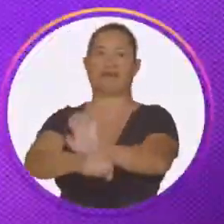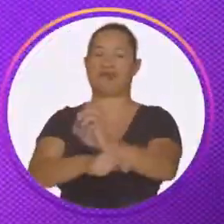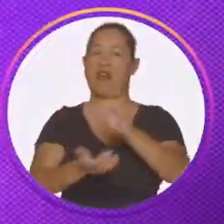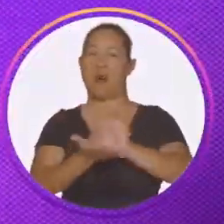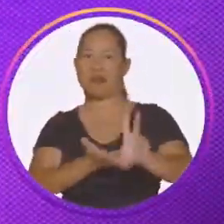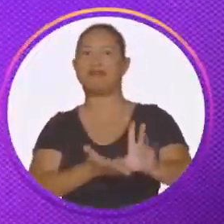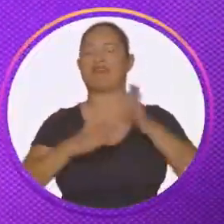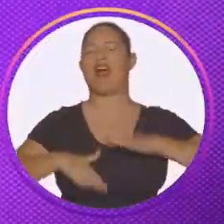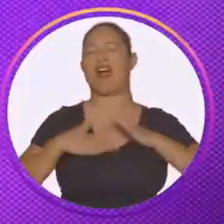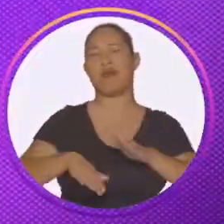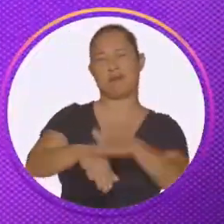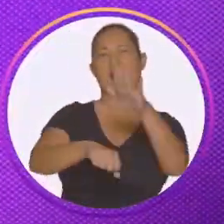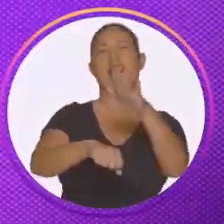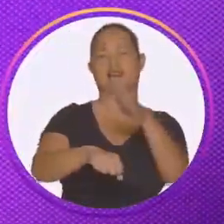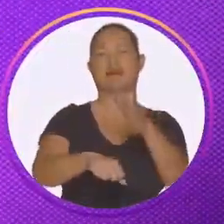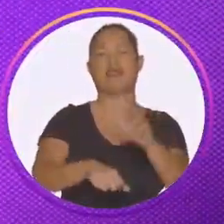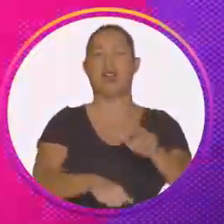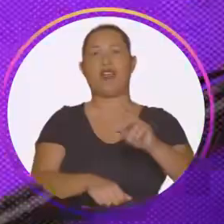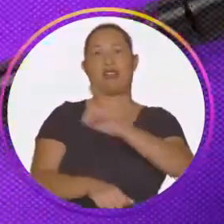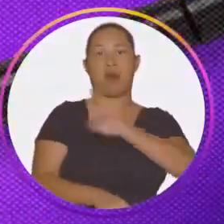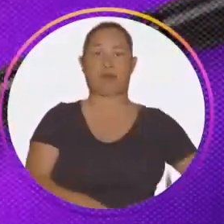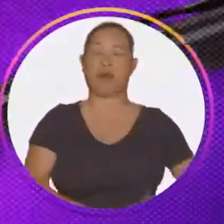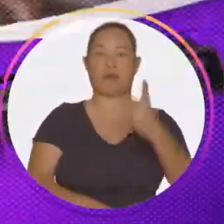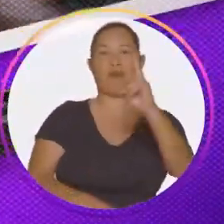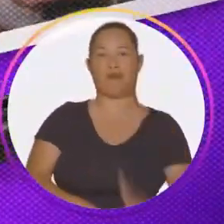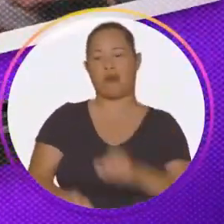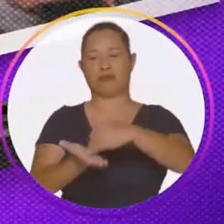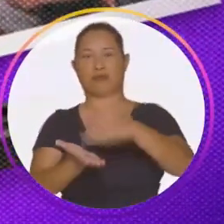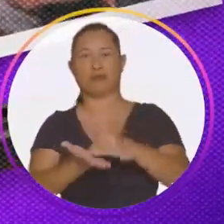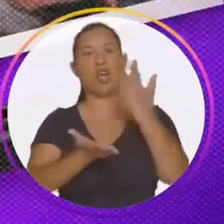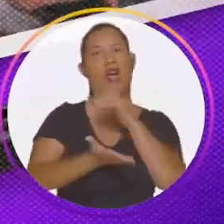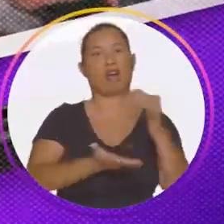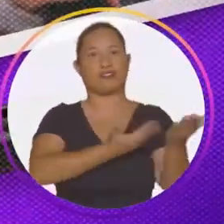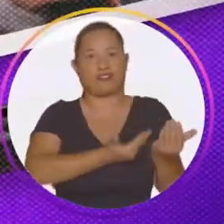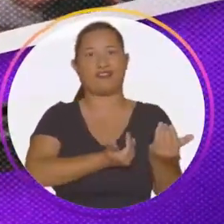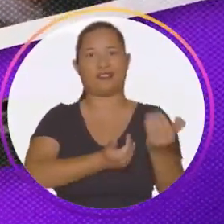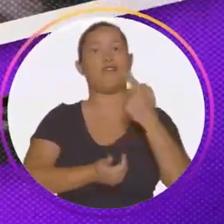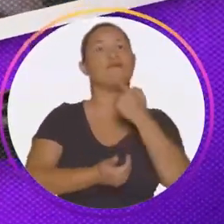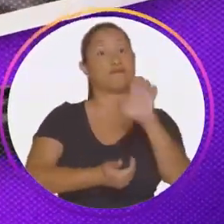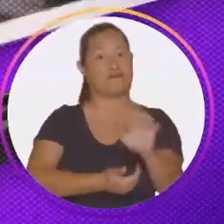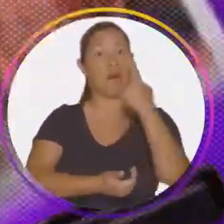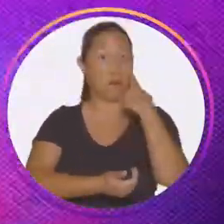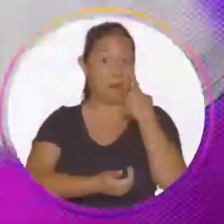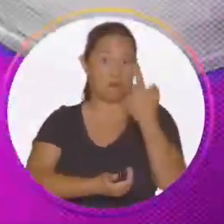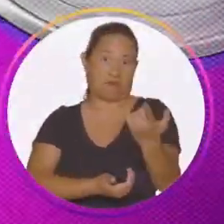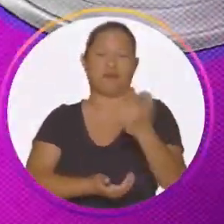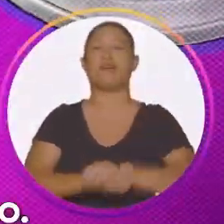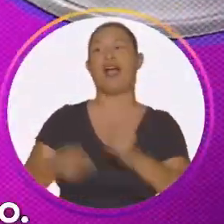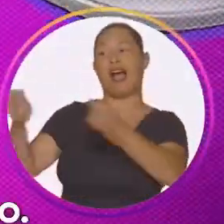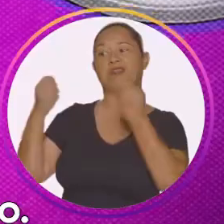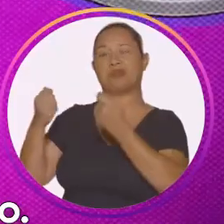Estado. Assim, currículo, é? Calma que tem mais. Foi deputada 2 vezes e secretária da Criança e Juventude de Eduardo Campos. Vê